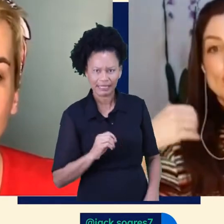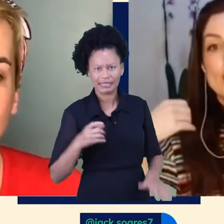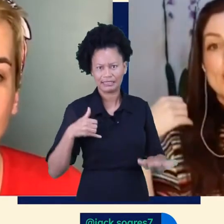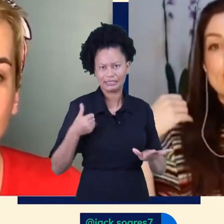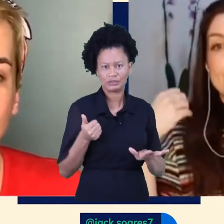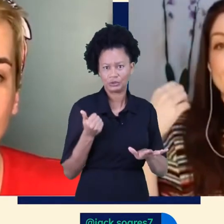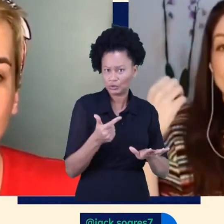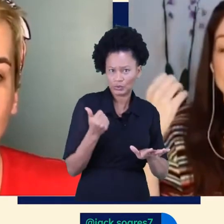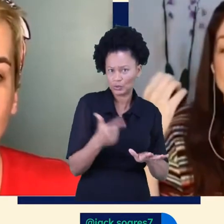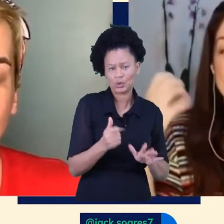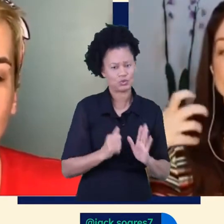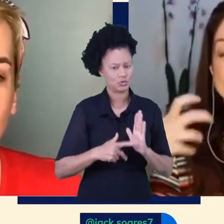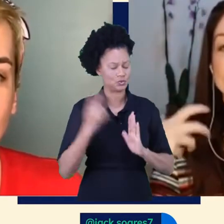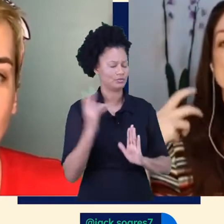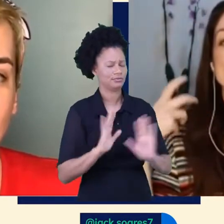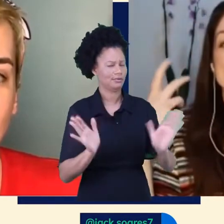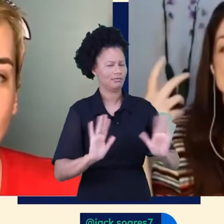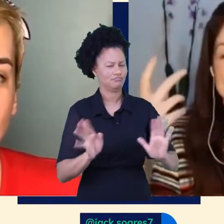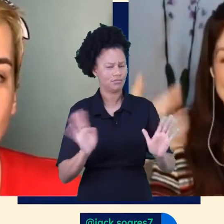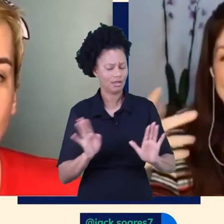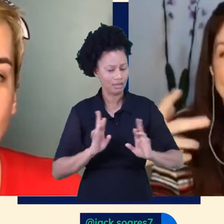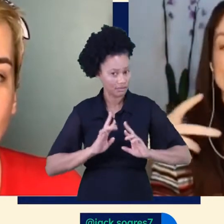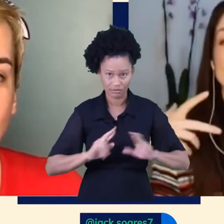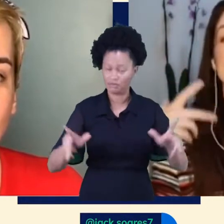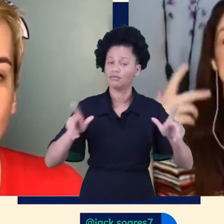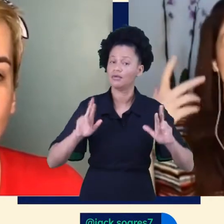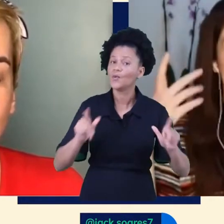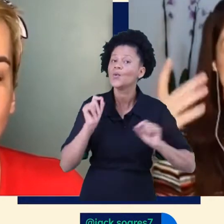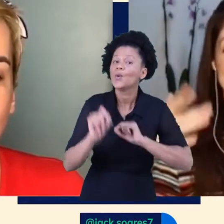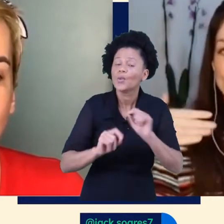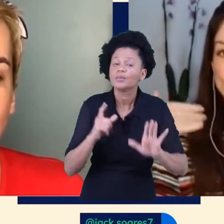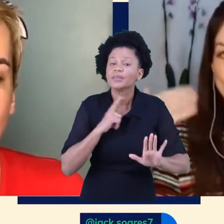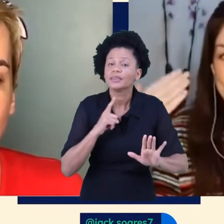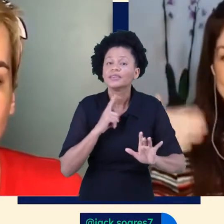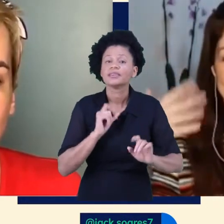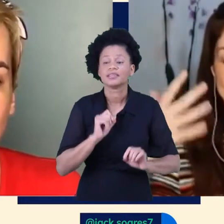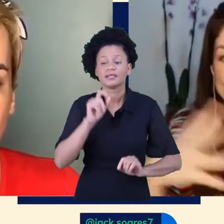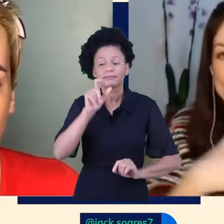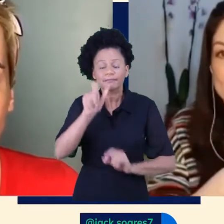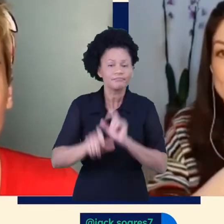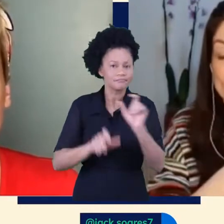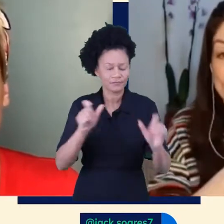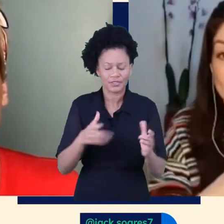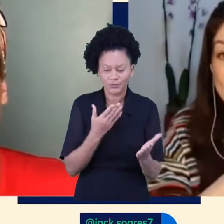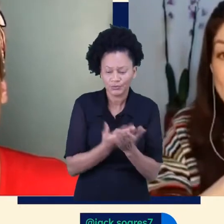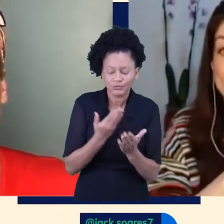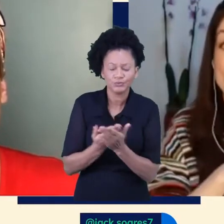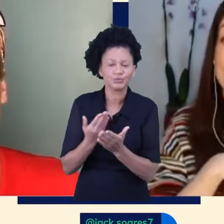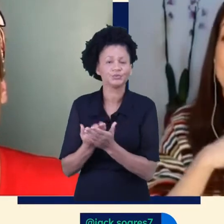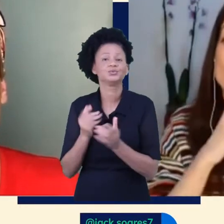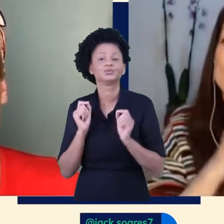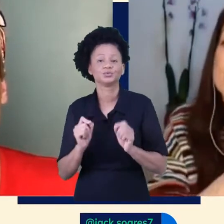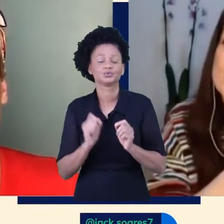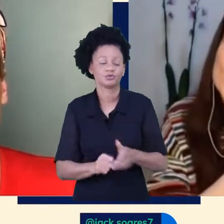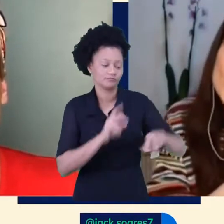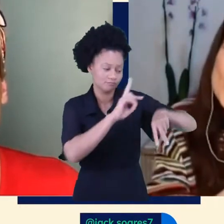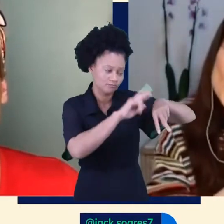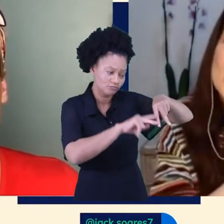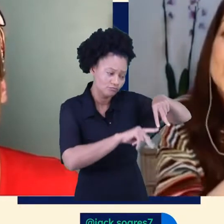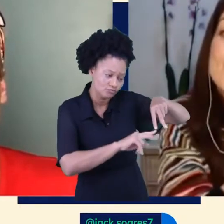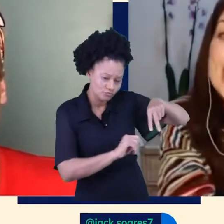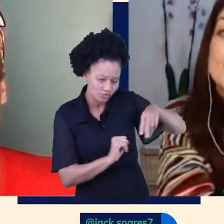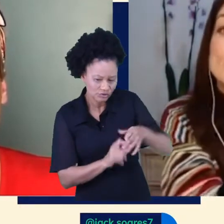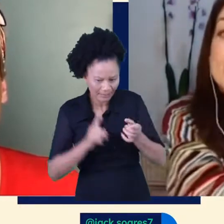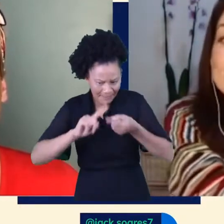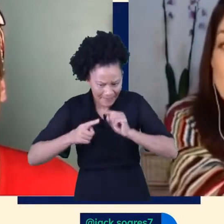Existe quem faz esses estudos de gênero e está conectado com todas essas questões da sexualidade, a gente deseja que a pessoa